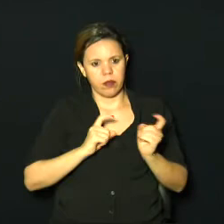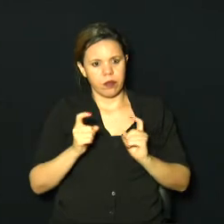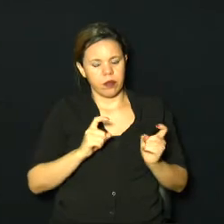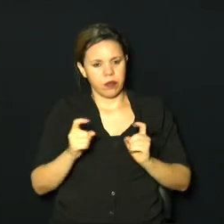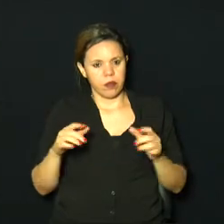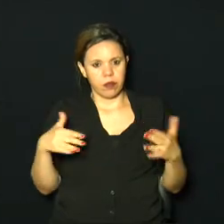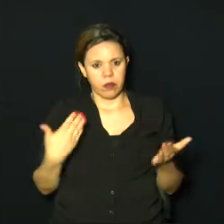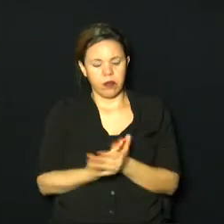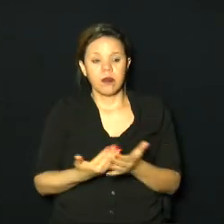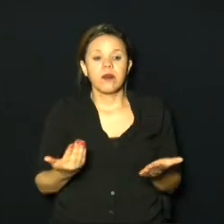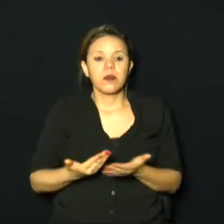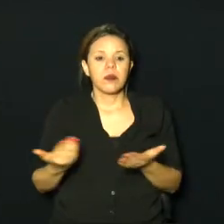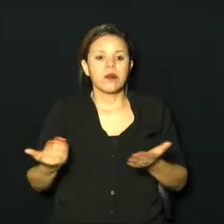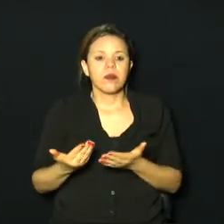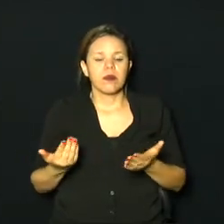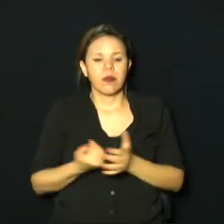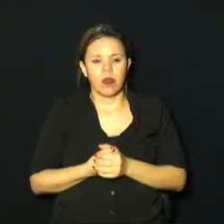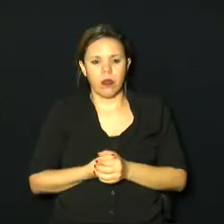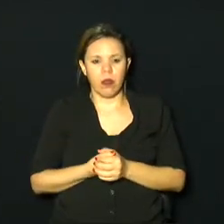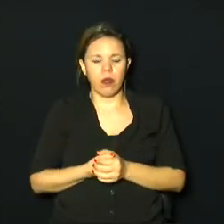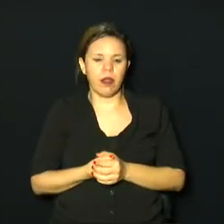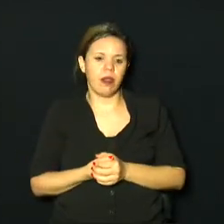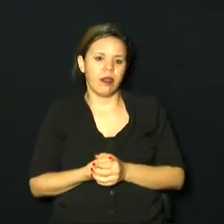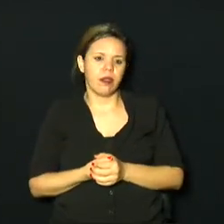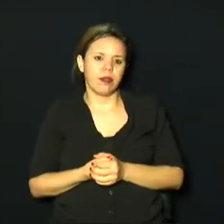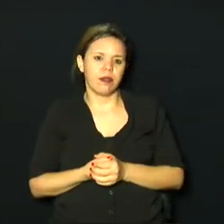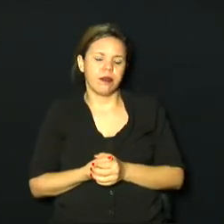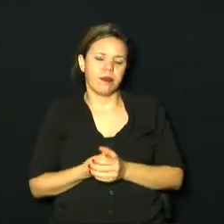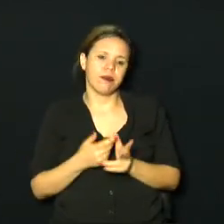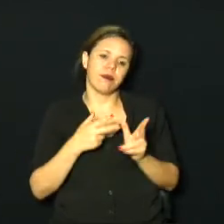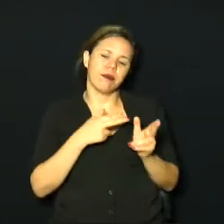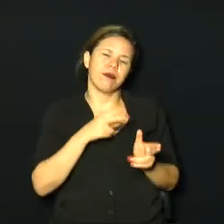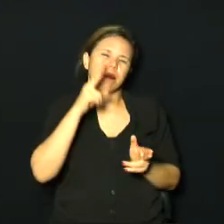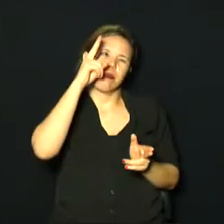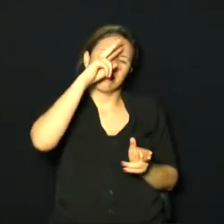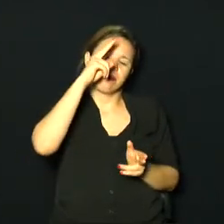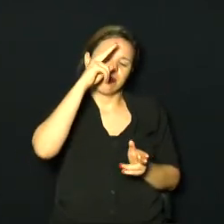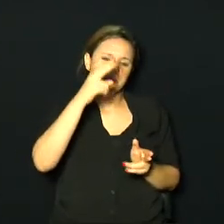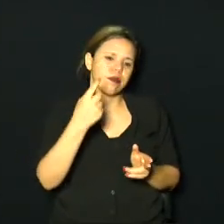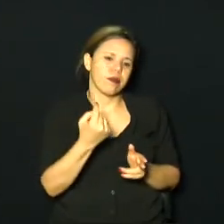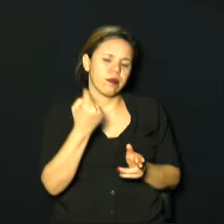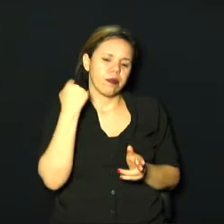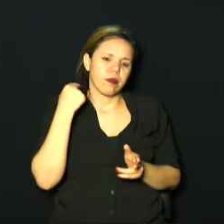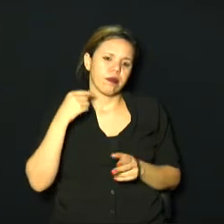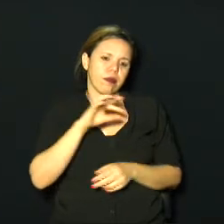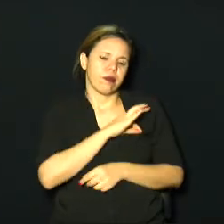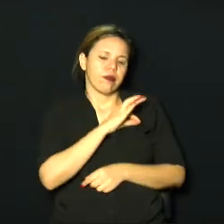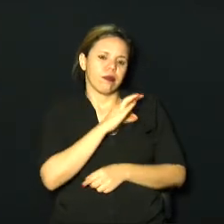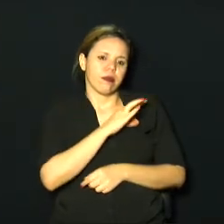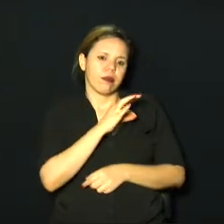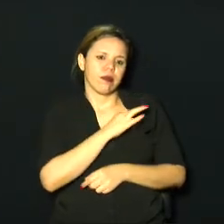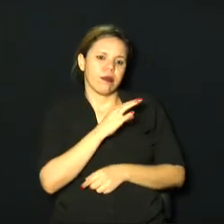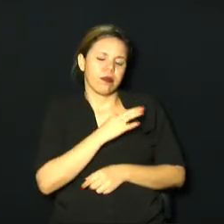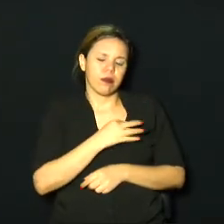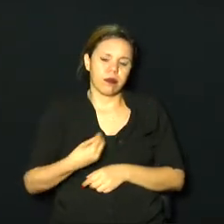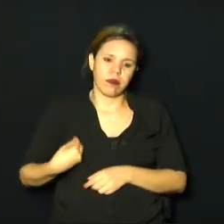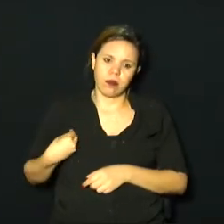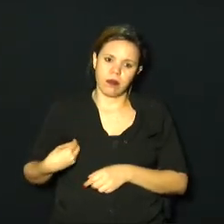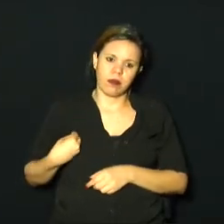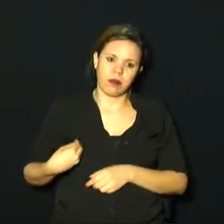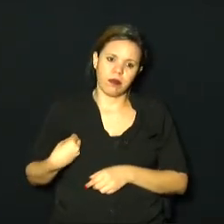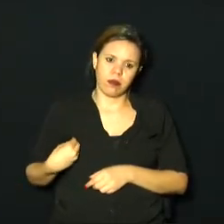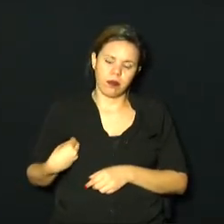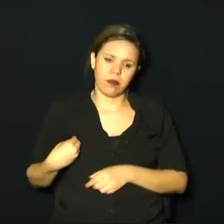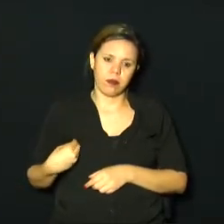Ainda hoje, quando eu fecho os olhos, eu consigo lembrar da polícia militar que ali estava, quando